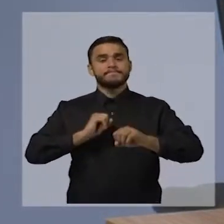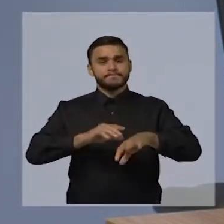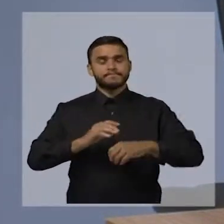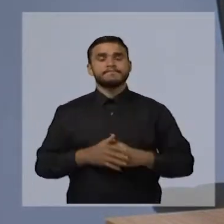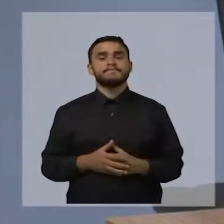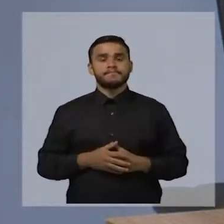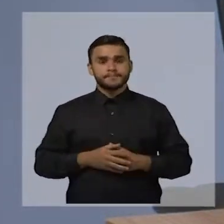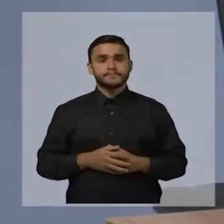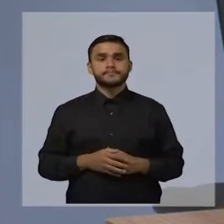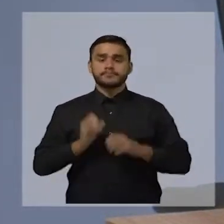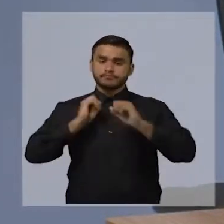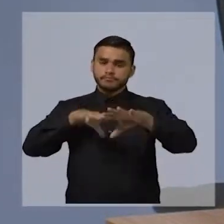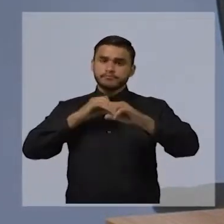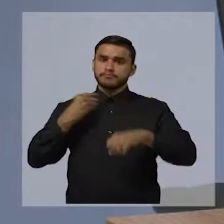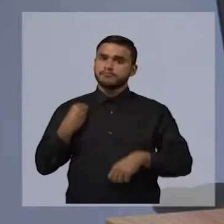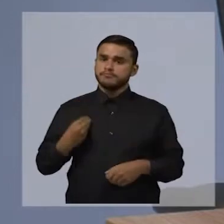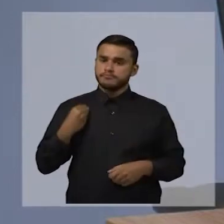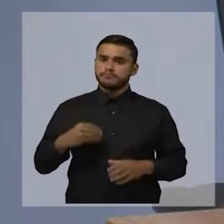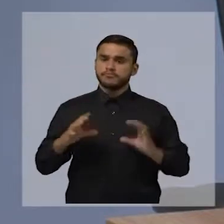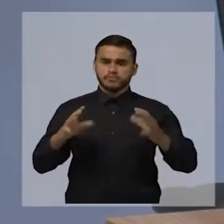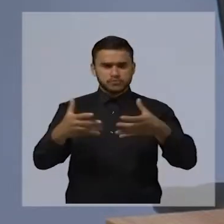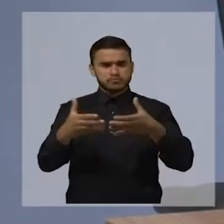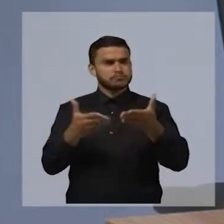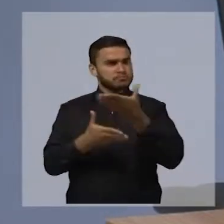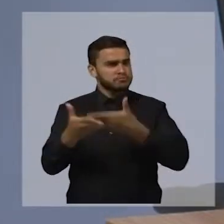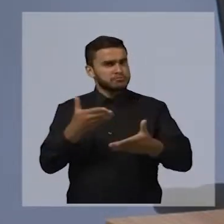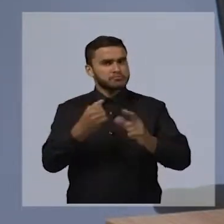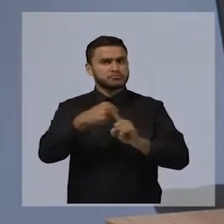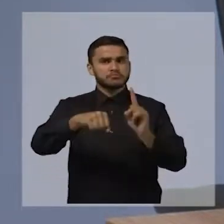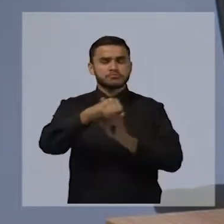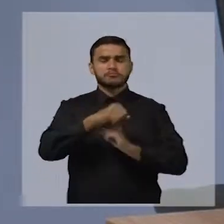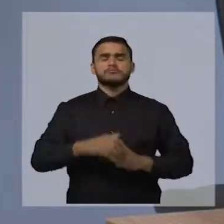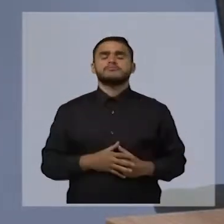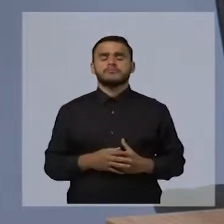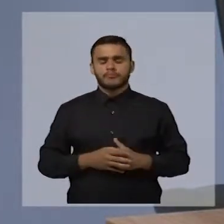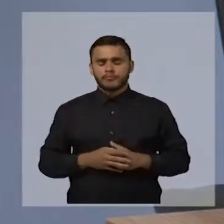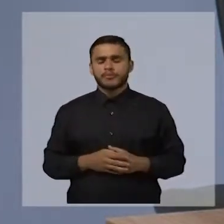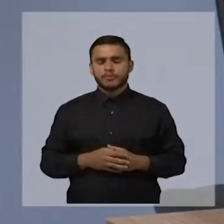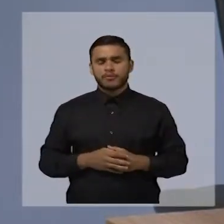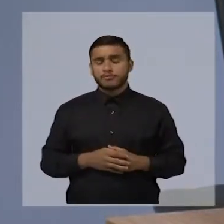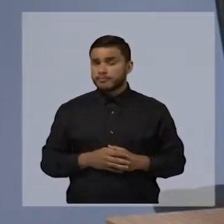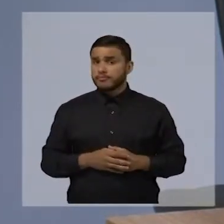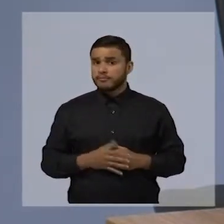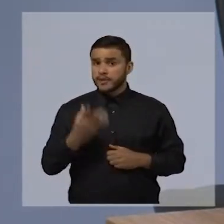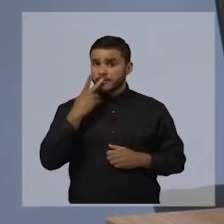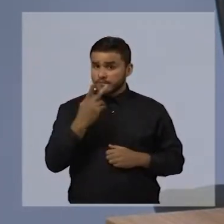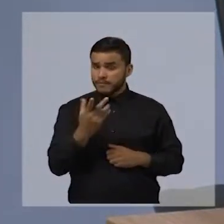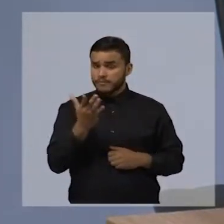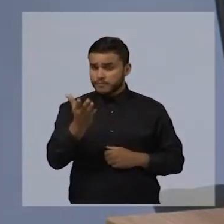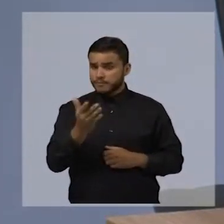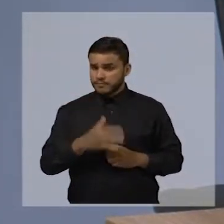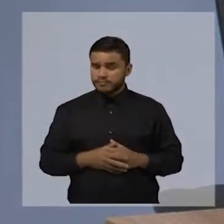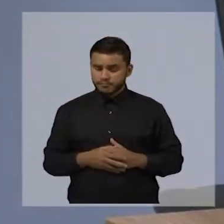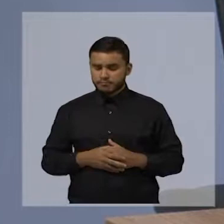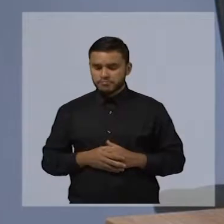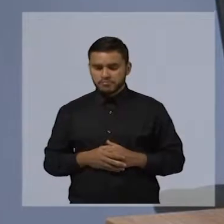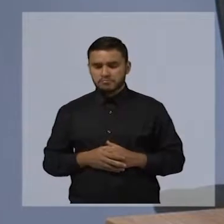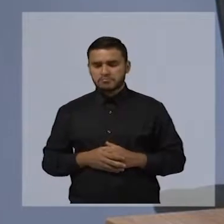Educar para viver em comunidade, na coletividade. As pessoas estão vendo o